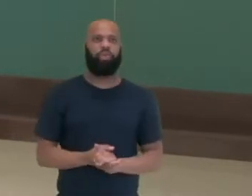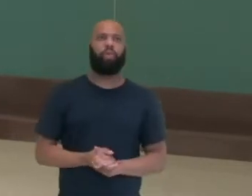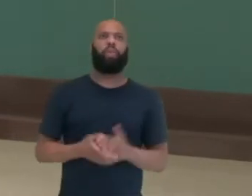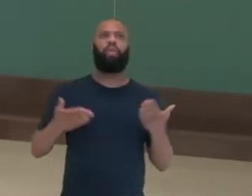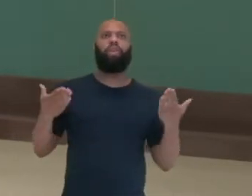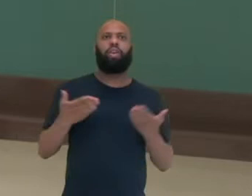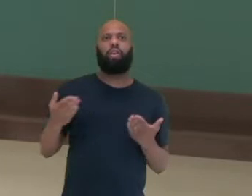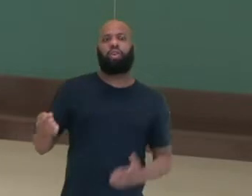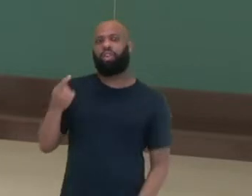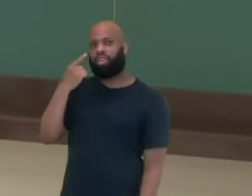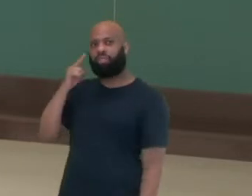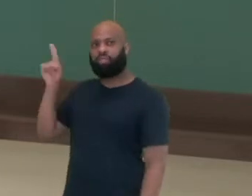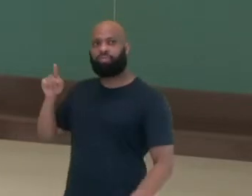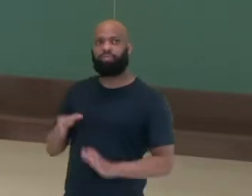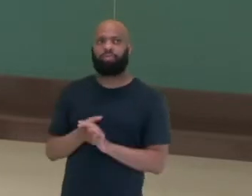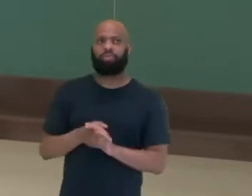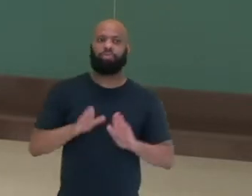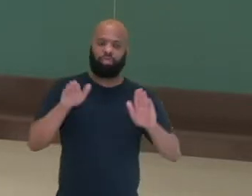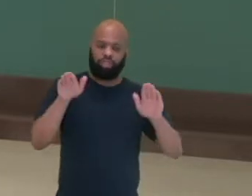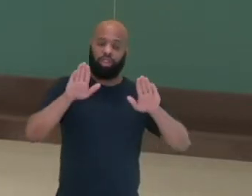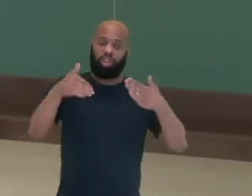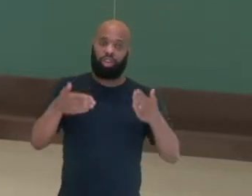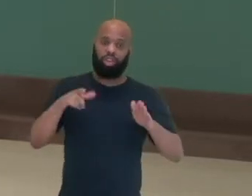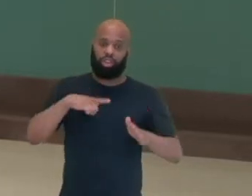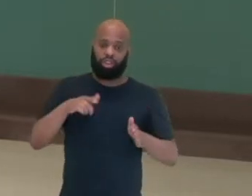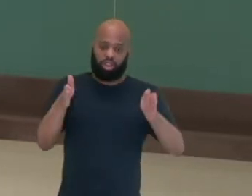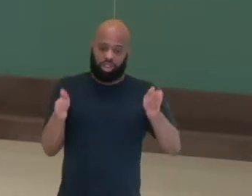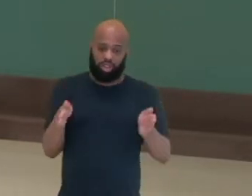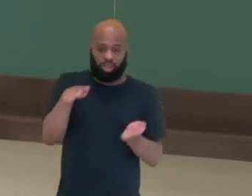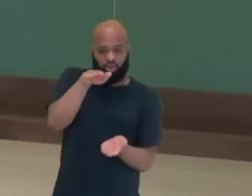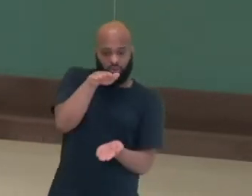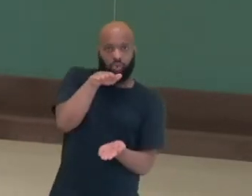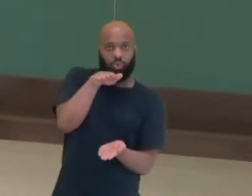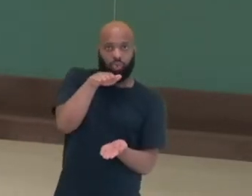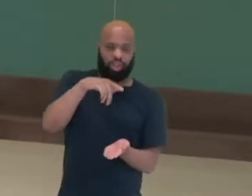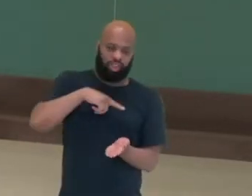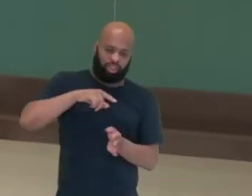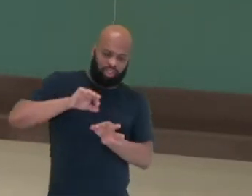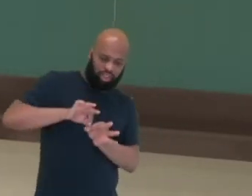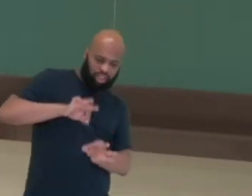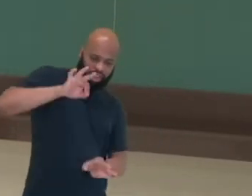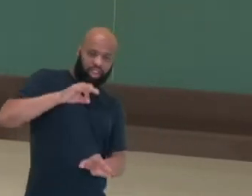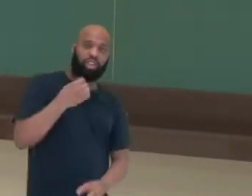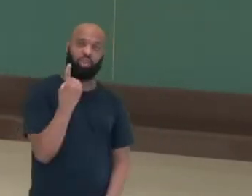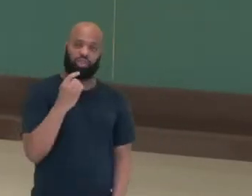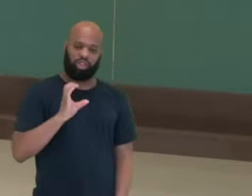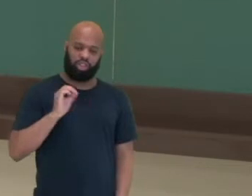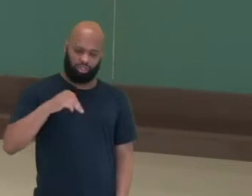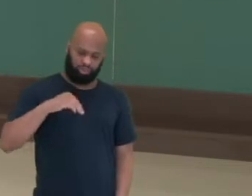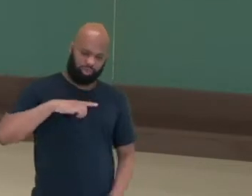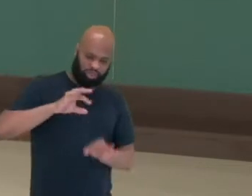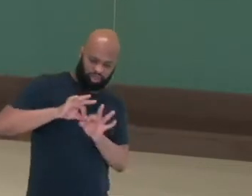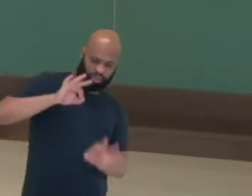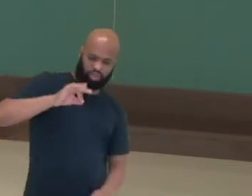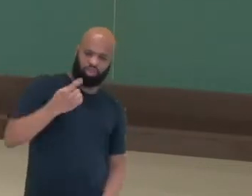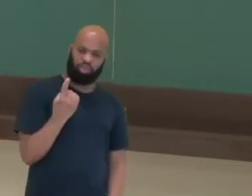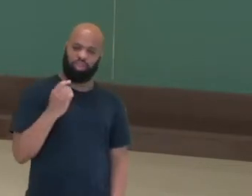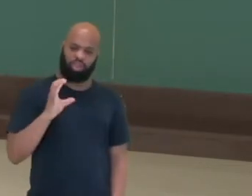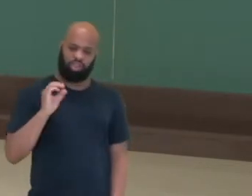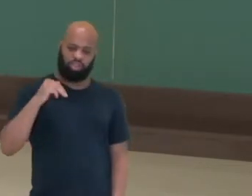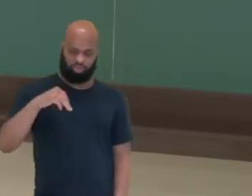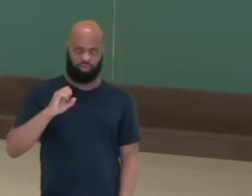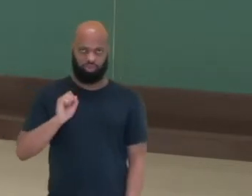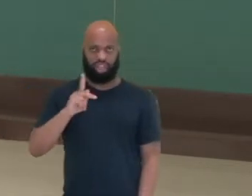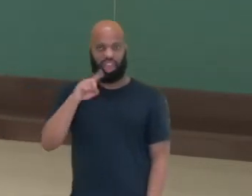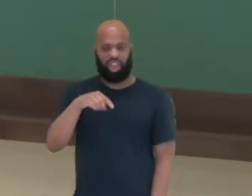Aí, olha lá, né, então, o cubo, né, com aresta de 1 centímetro, né, então, 1 centímetro é a arestazinha, né, que faz parte ali,